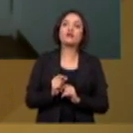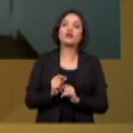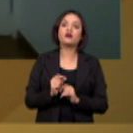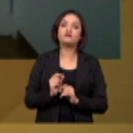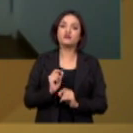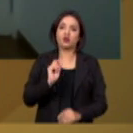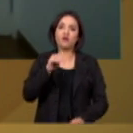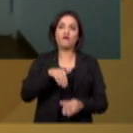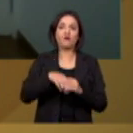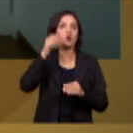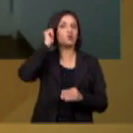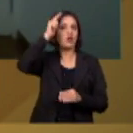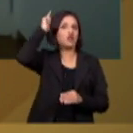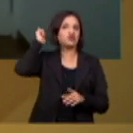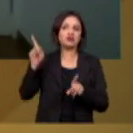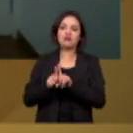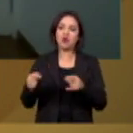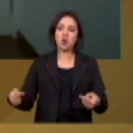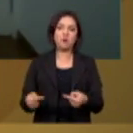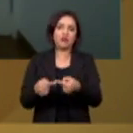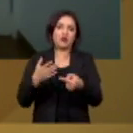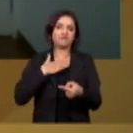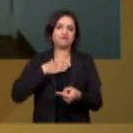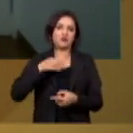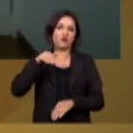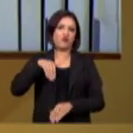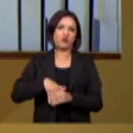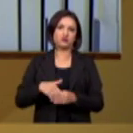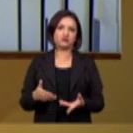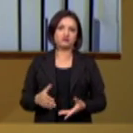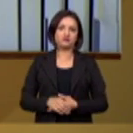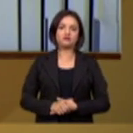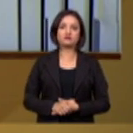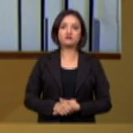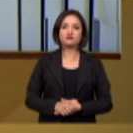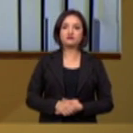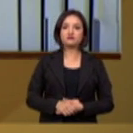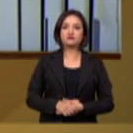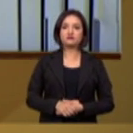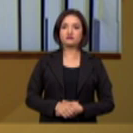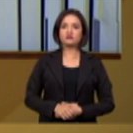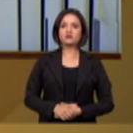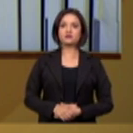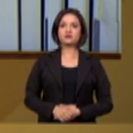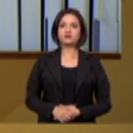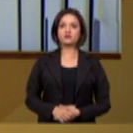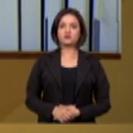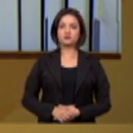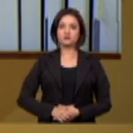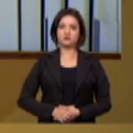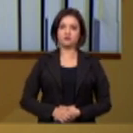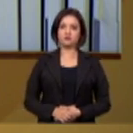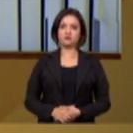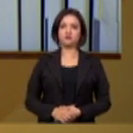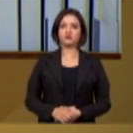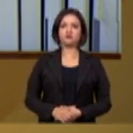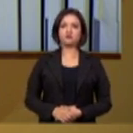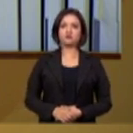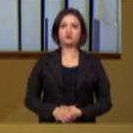encontro da copa do mundo o crescimento passa palavra